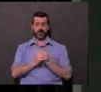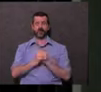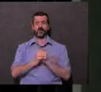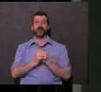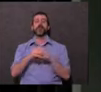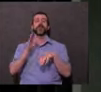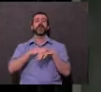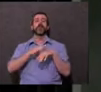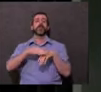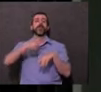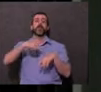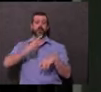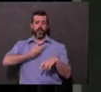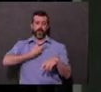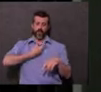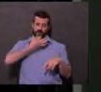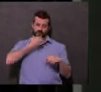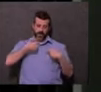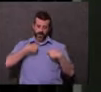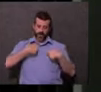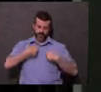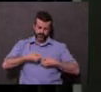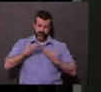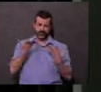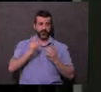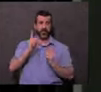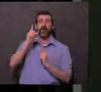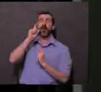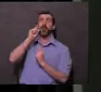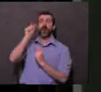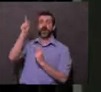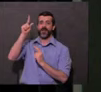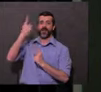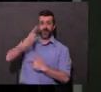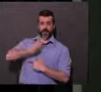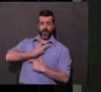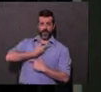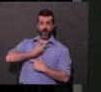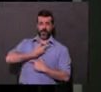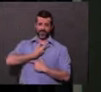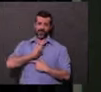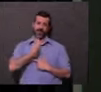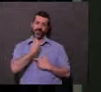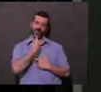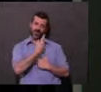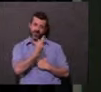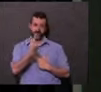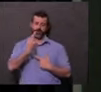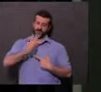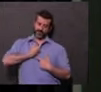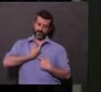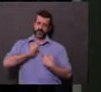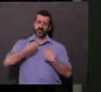Porque eu não falei por mim próprio, o Pai que me enviou é que determinou o que havia de dizer